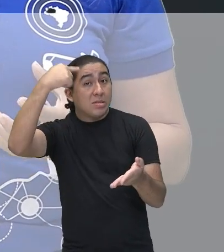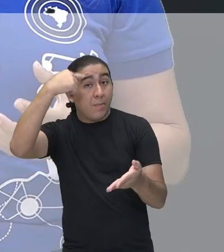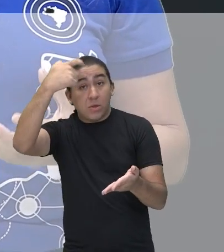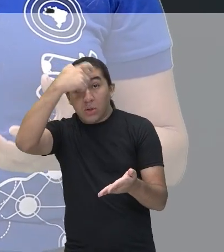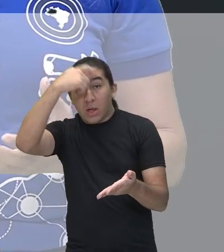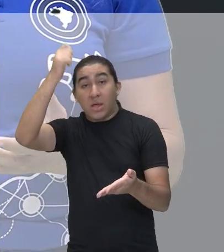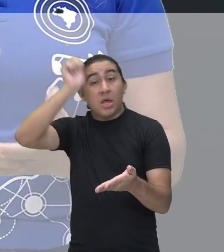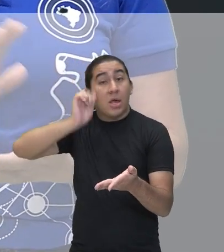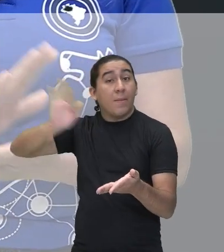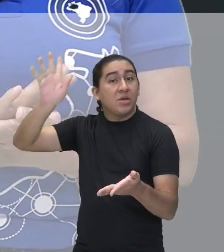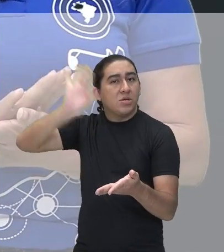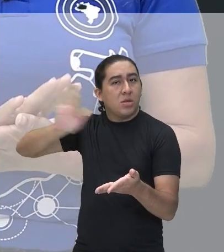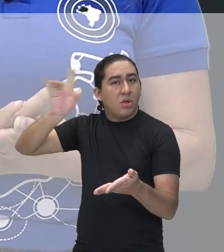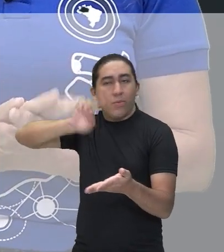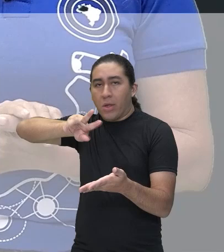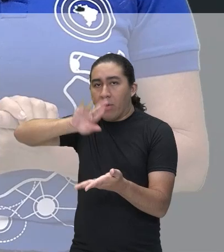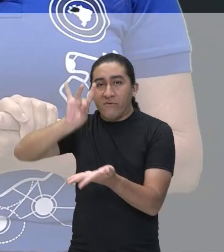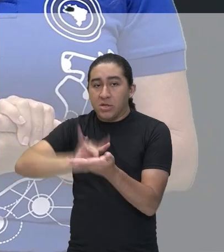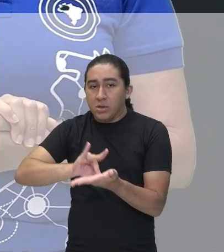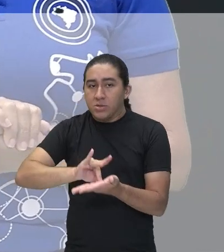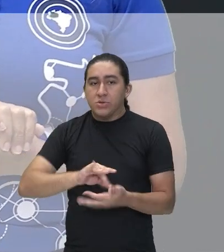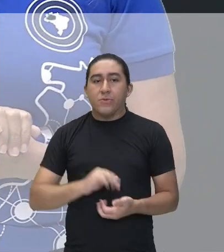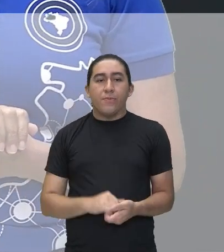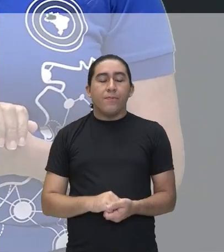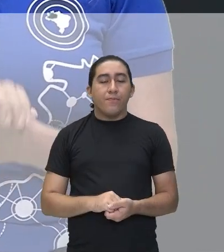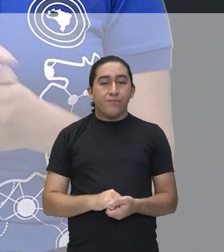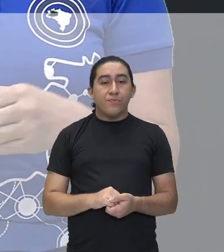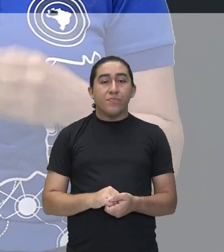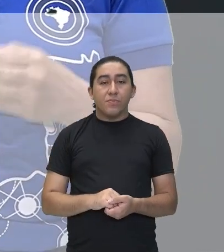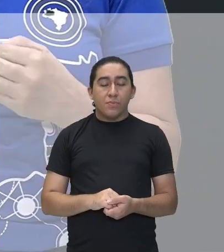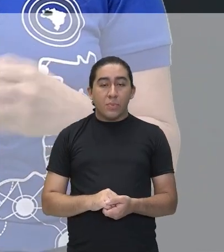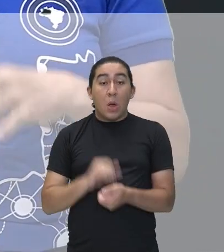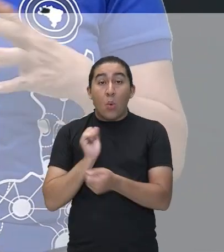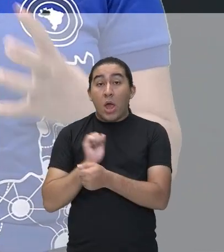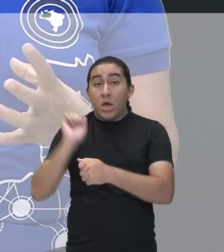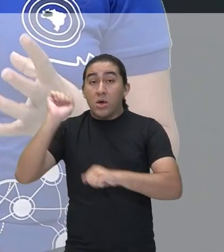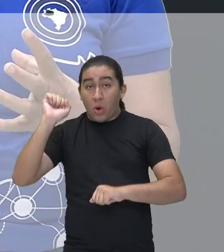imaginação. O